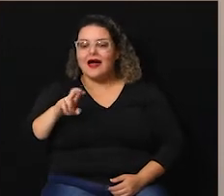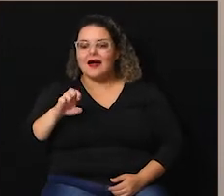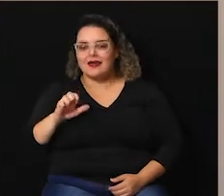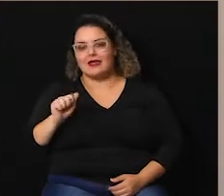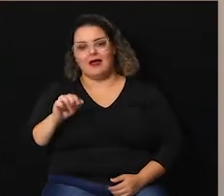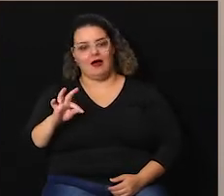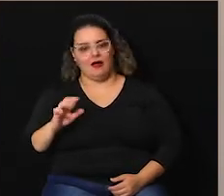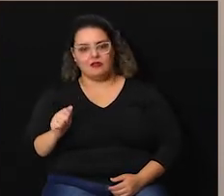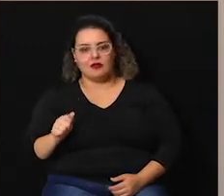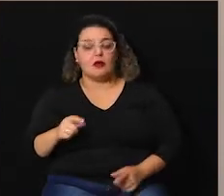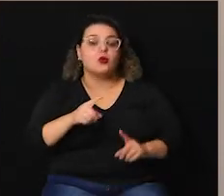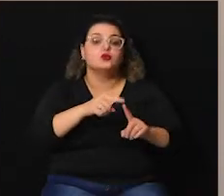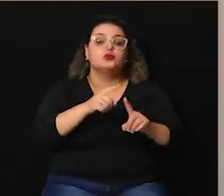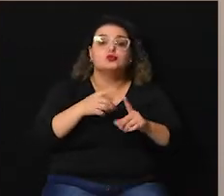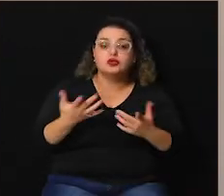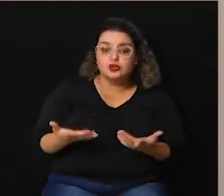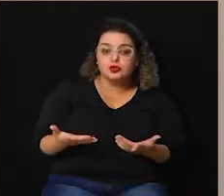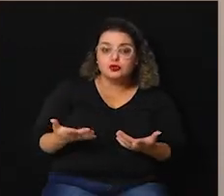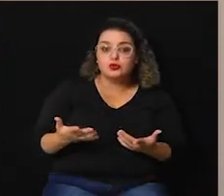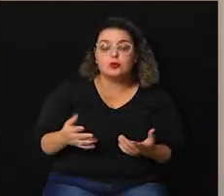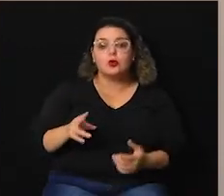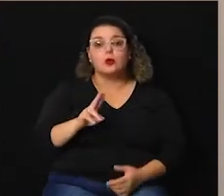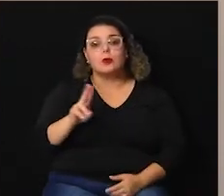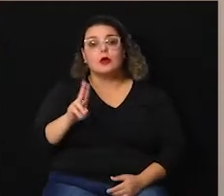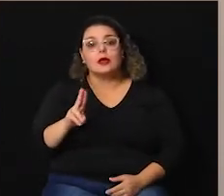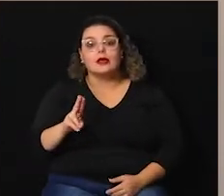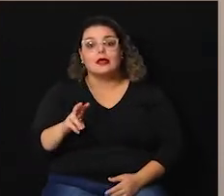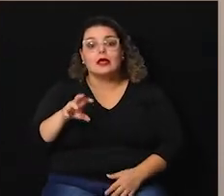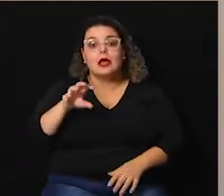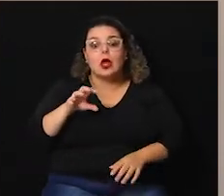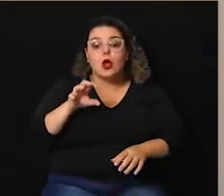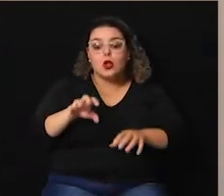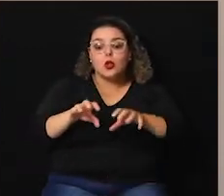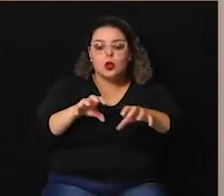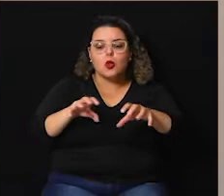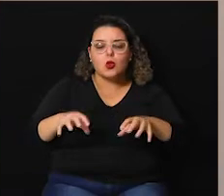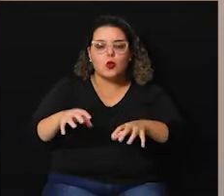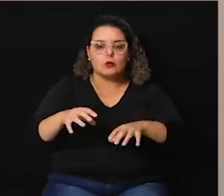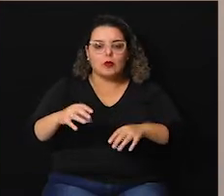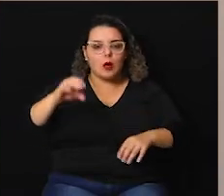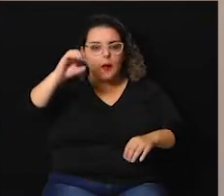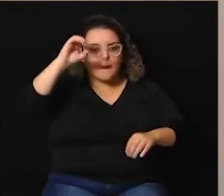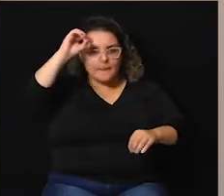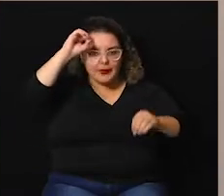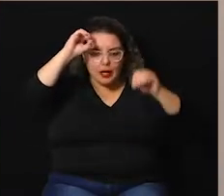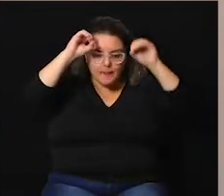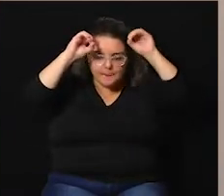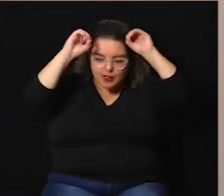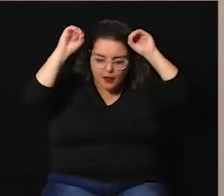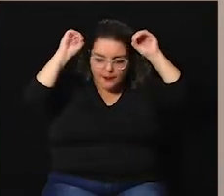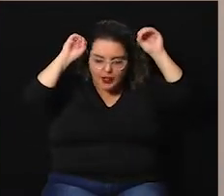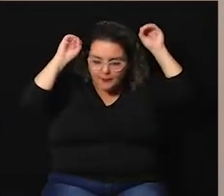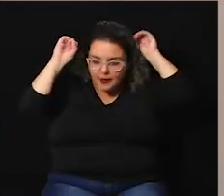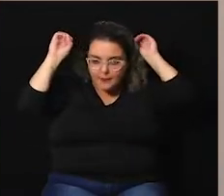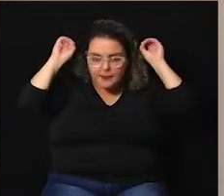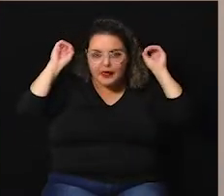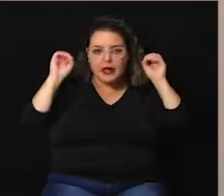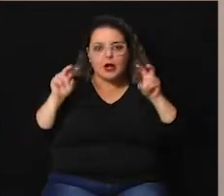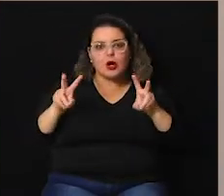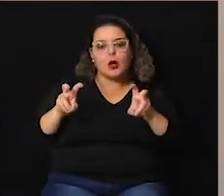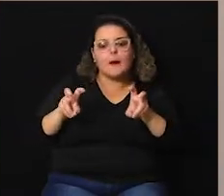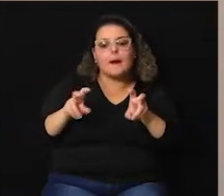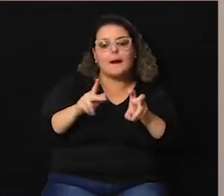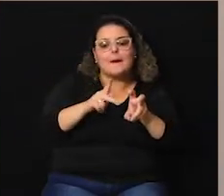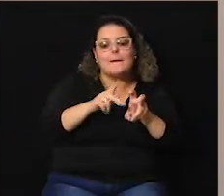alopecia. A alopecia areata, ela tem esse nome porque ela dá em áreas, em rodelas, que são chamadas de pelada,